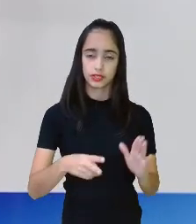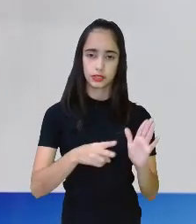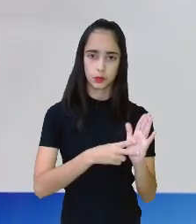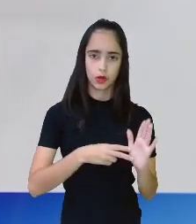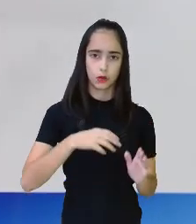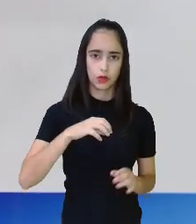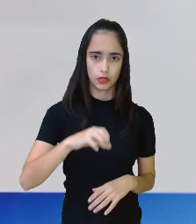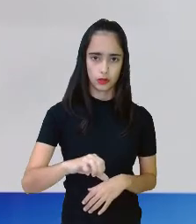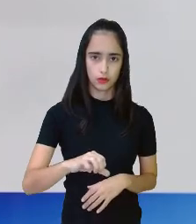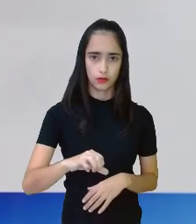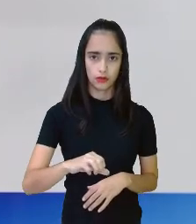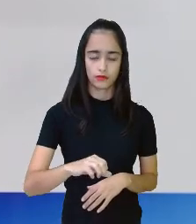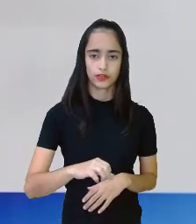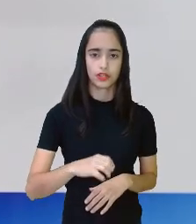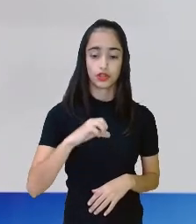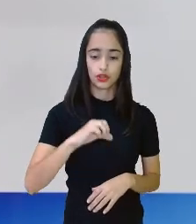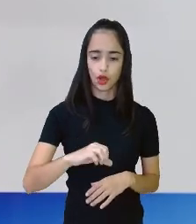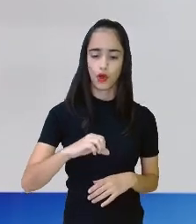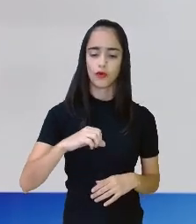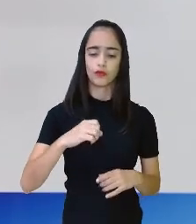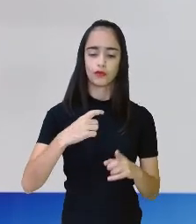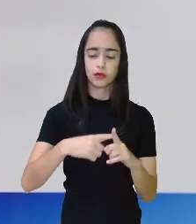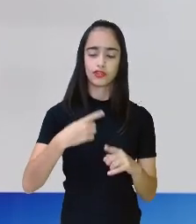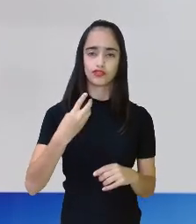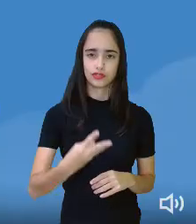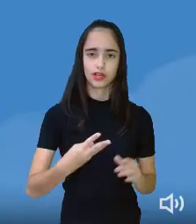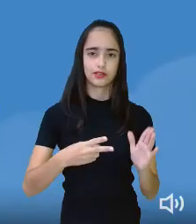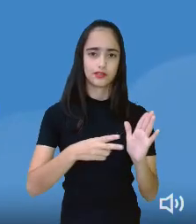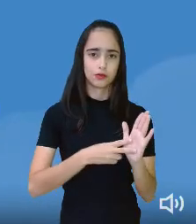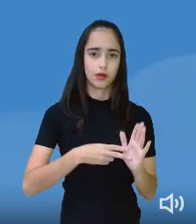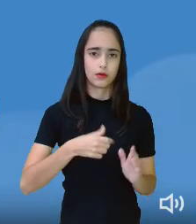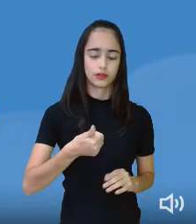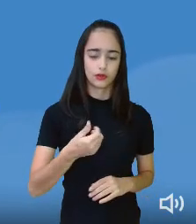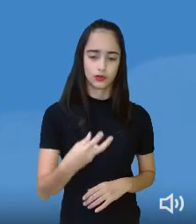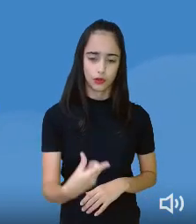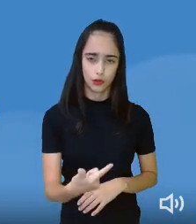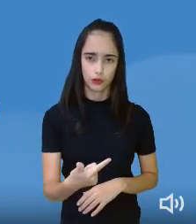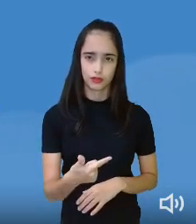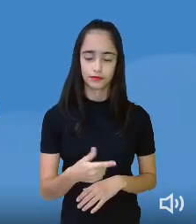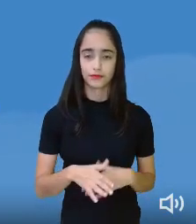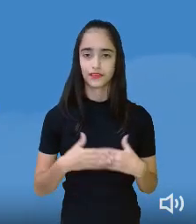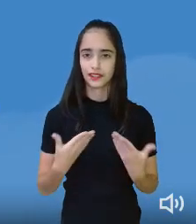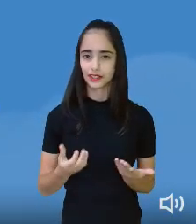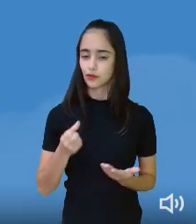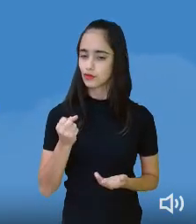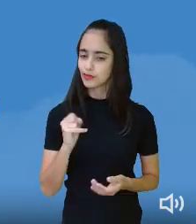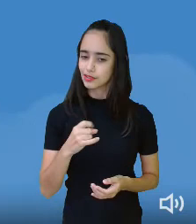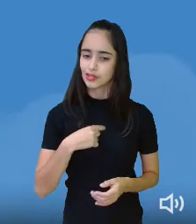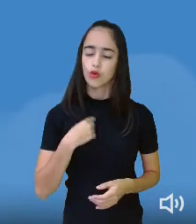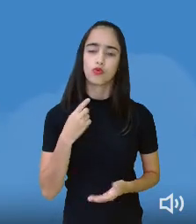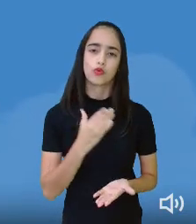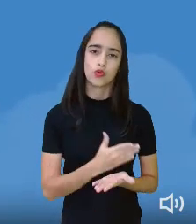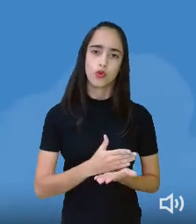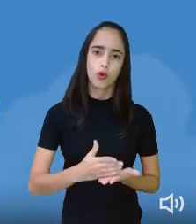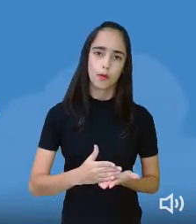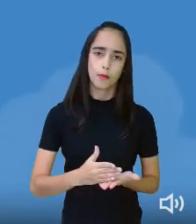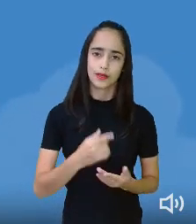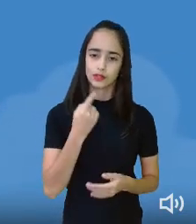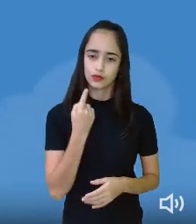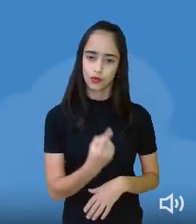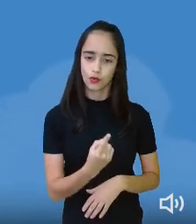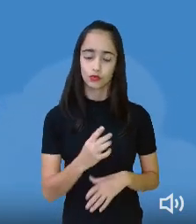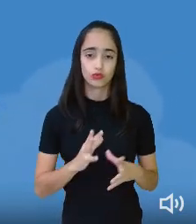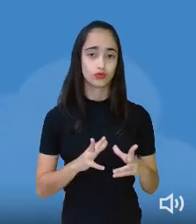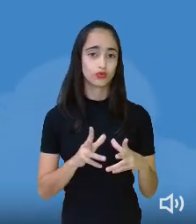mais 3 também vai dar 12. Então, se eu começo 1... todos eles têm que ser no mesmo padrão, não